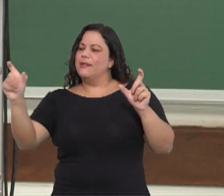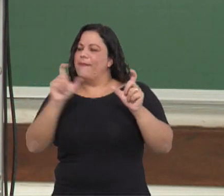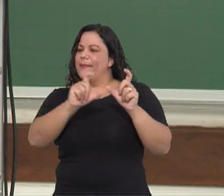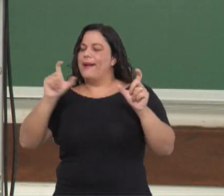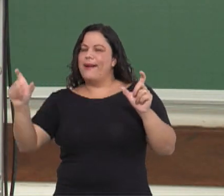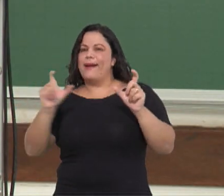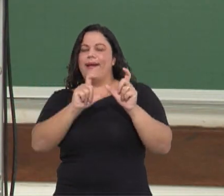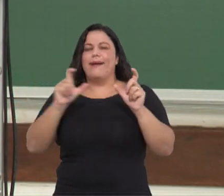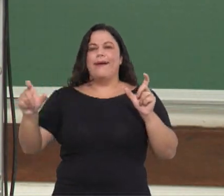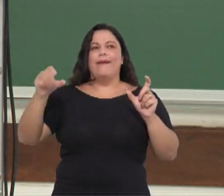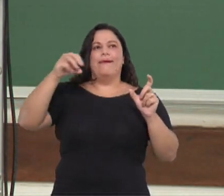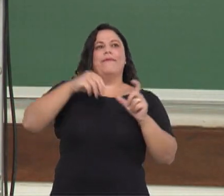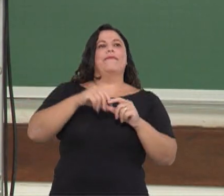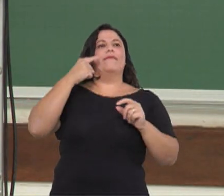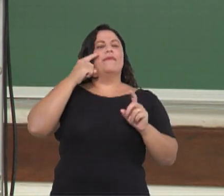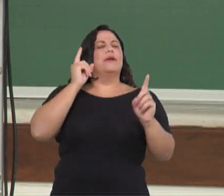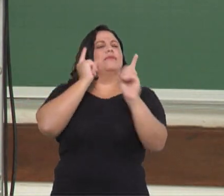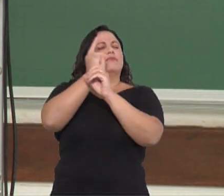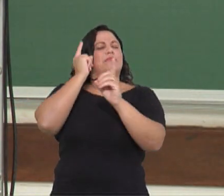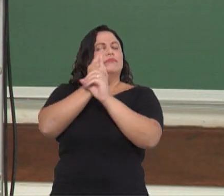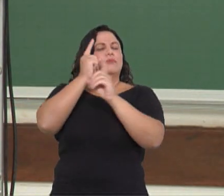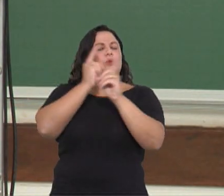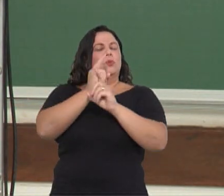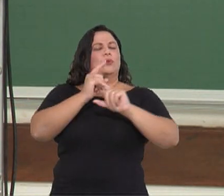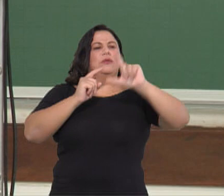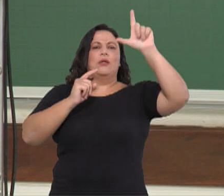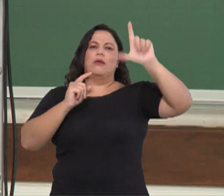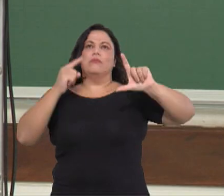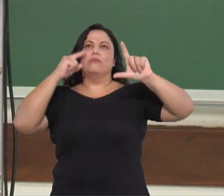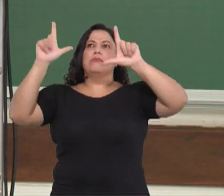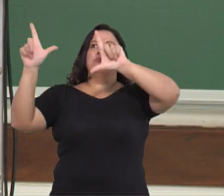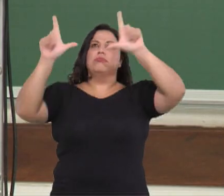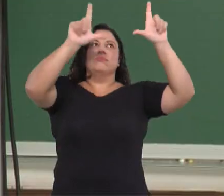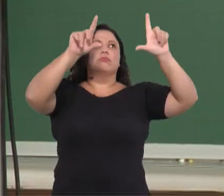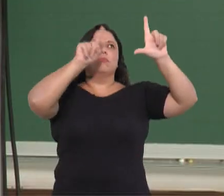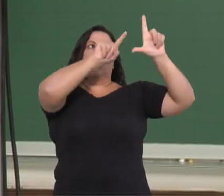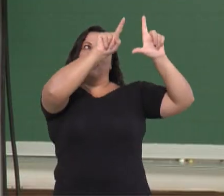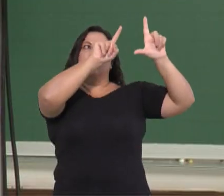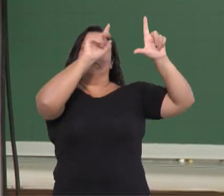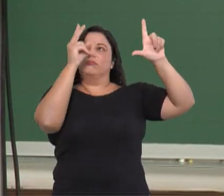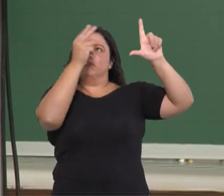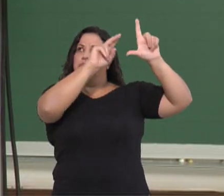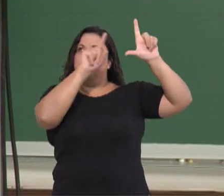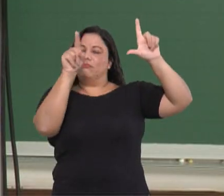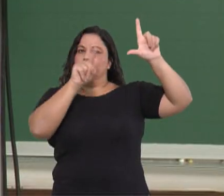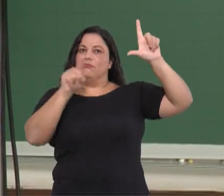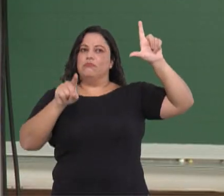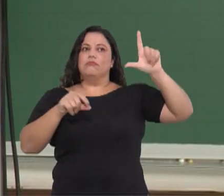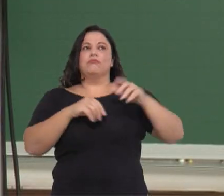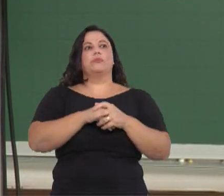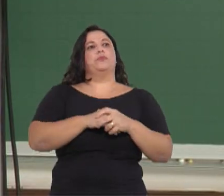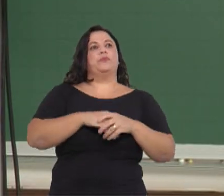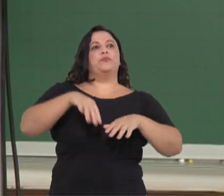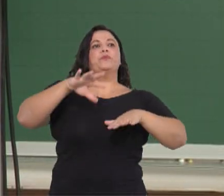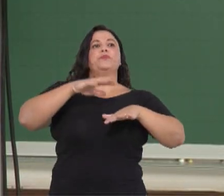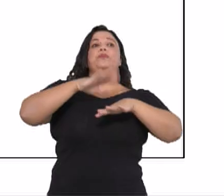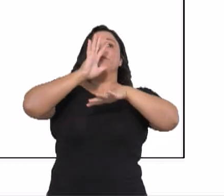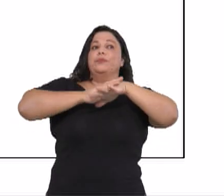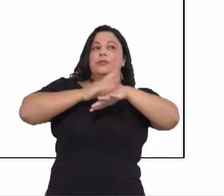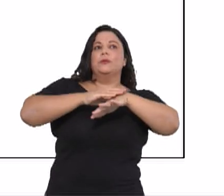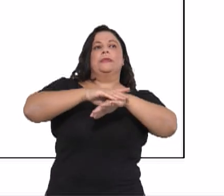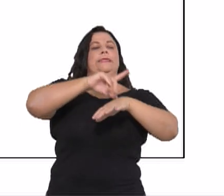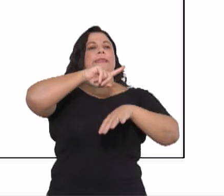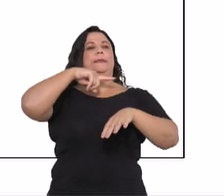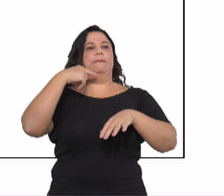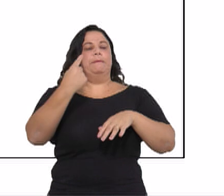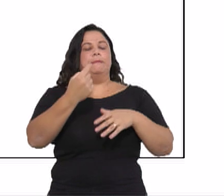ter chegado a este resultado. Ó, esta doença mata, uma pandemia global,